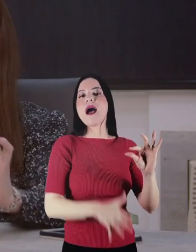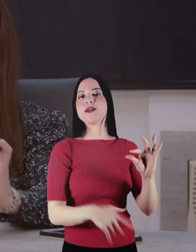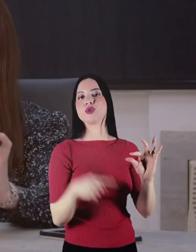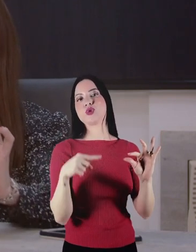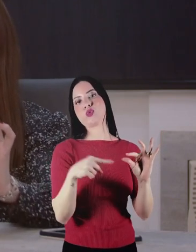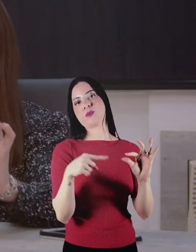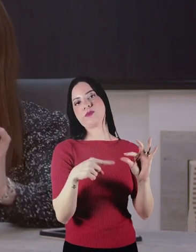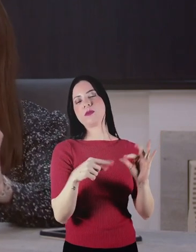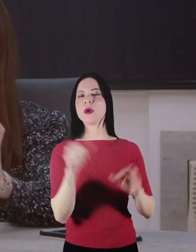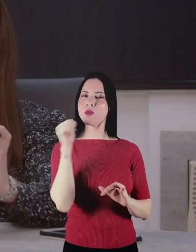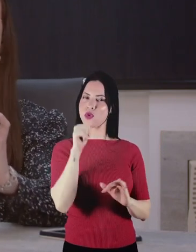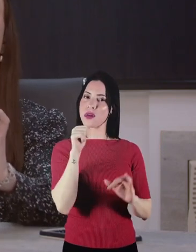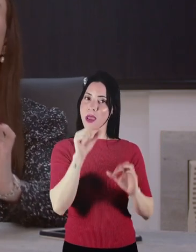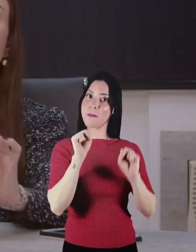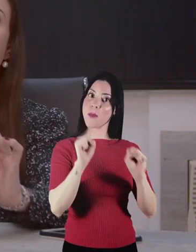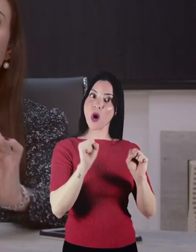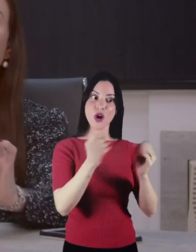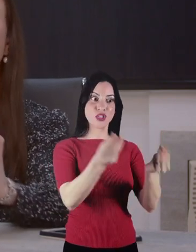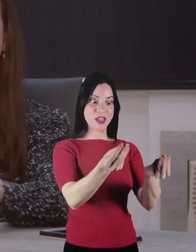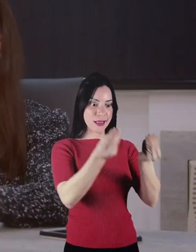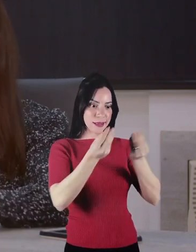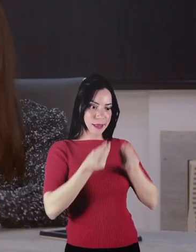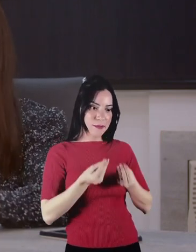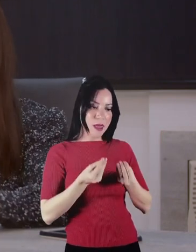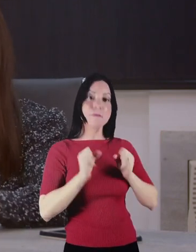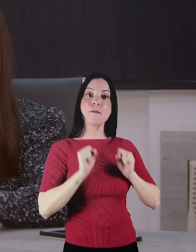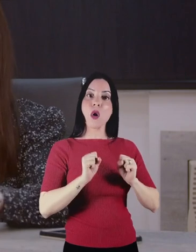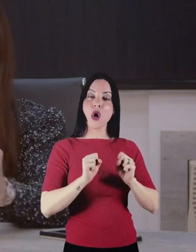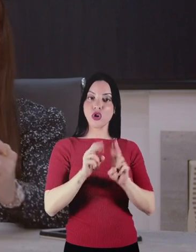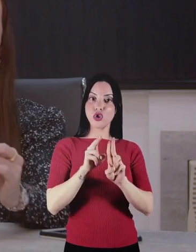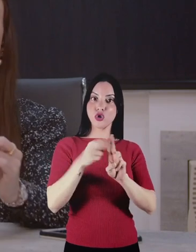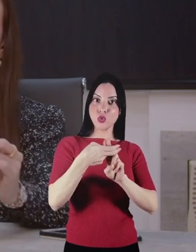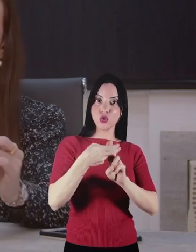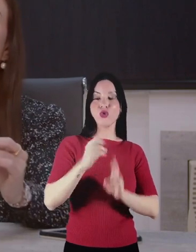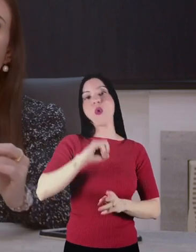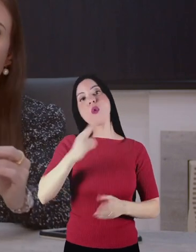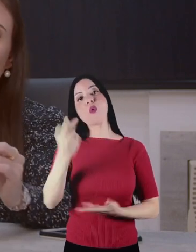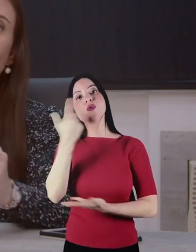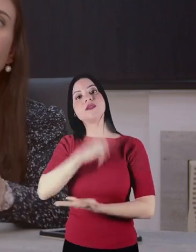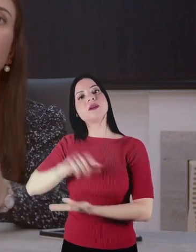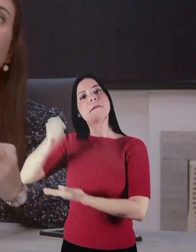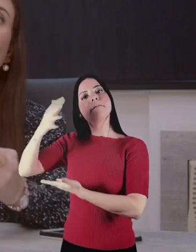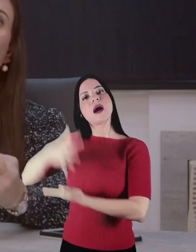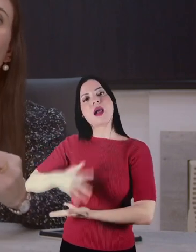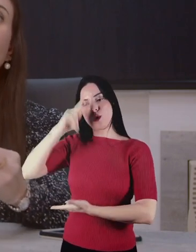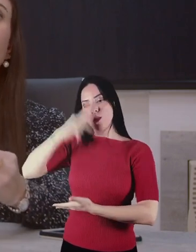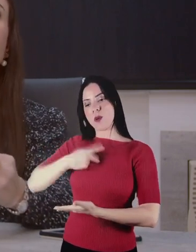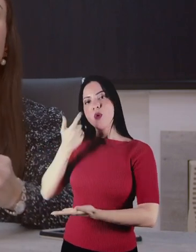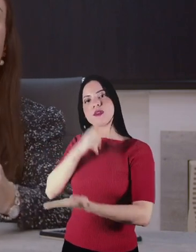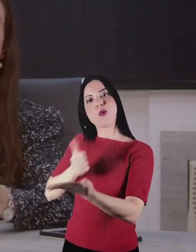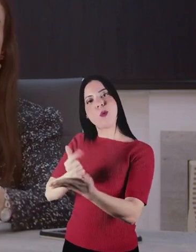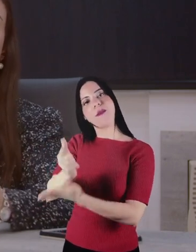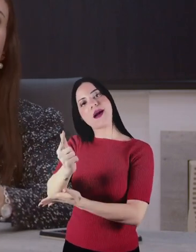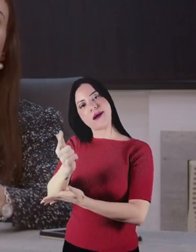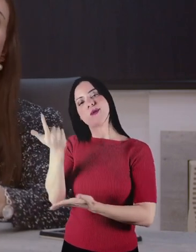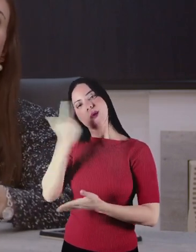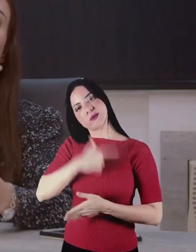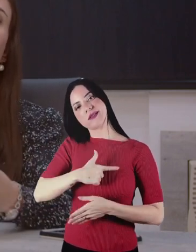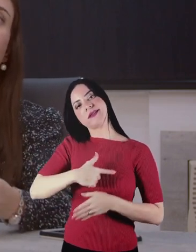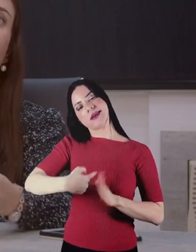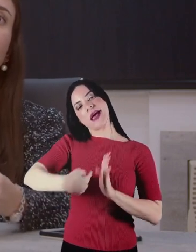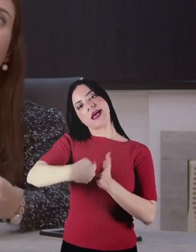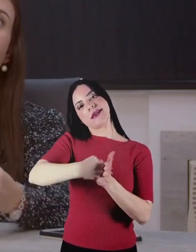as mulheres que possam receber isso ou no SUS ou que seja barato para que elas comprem e realizem esse